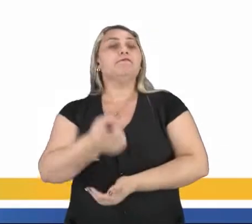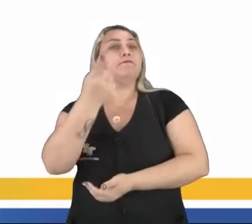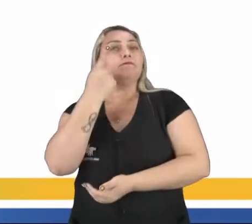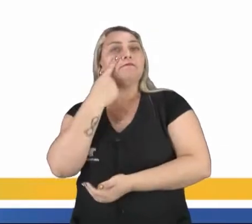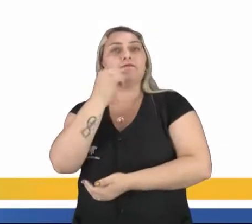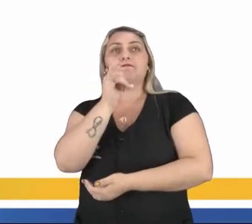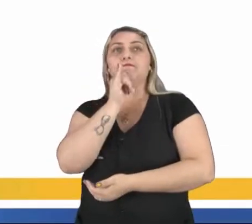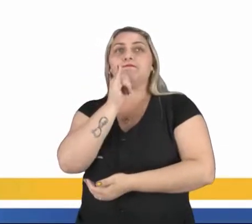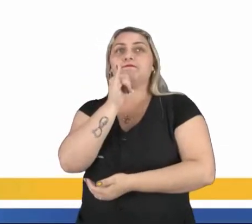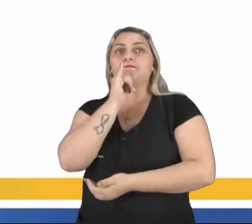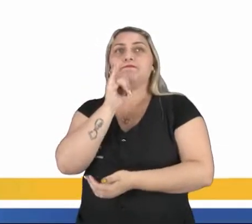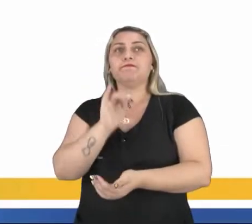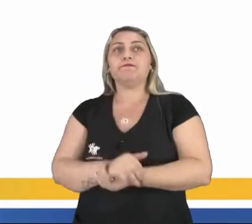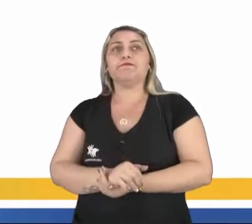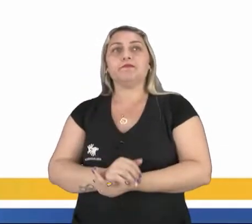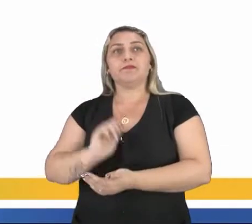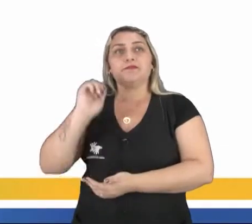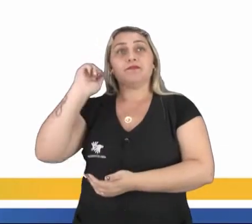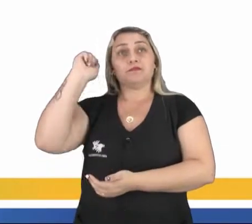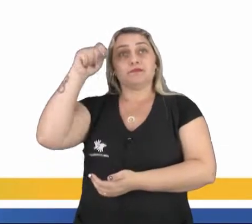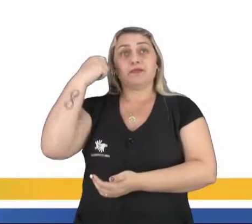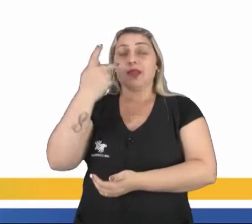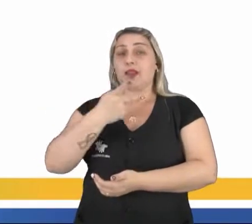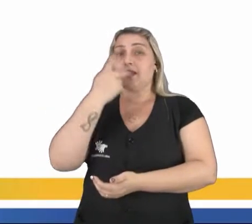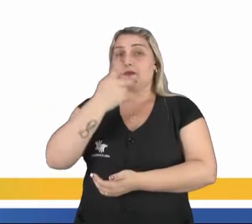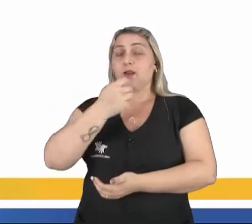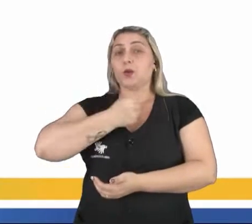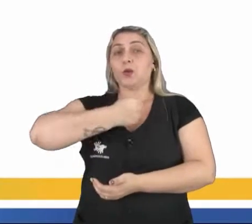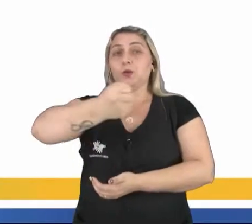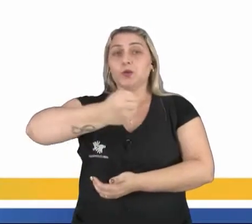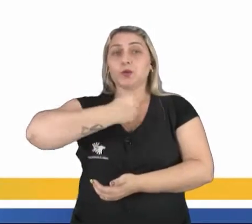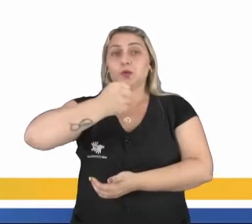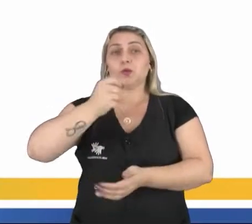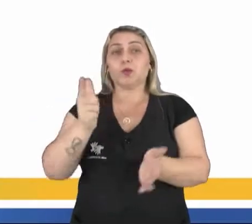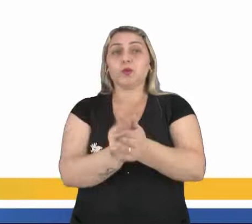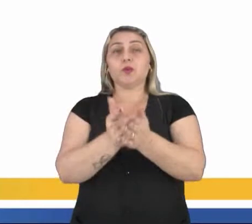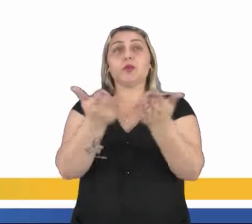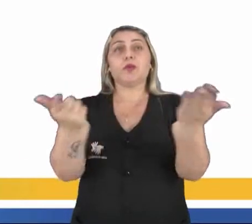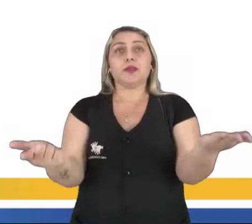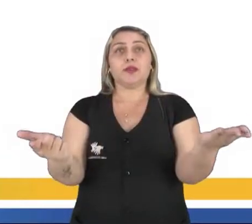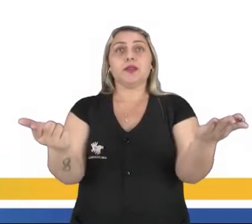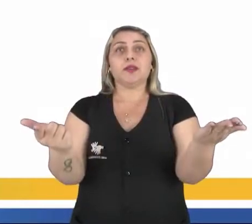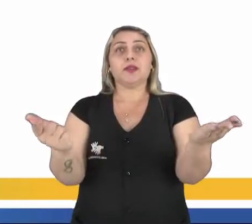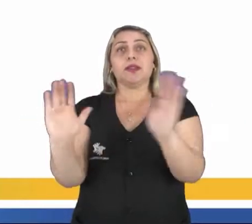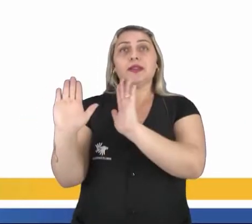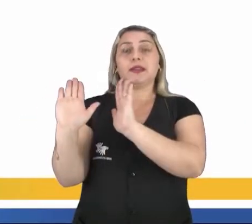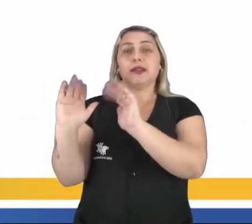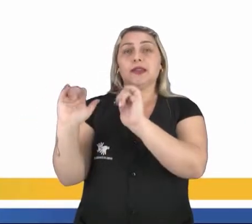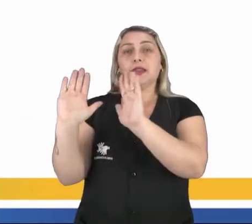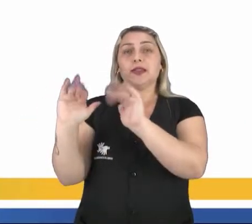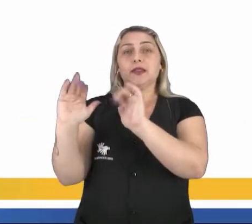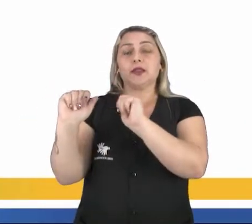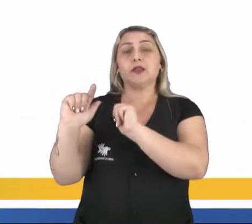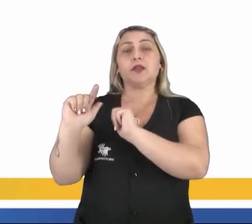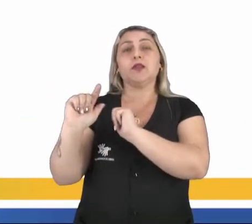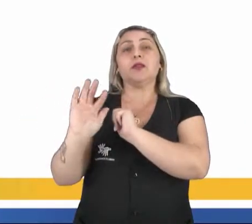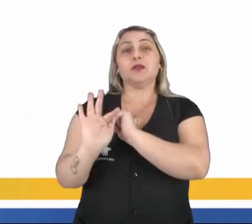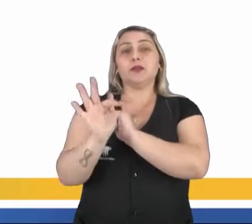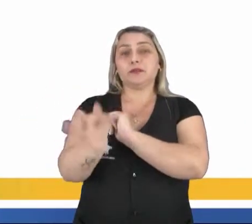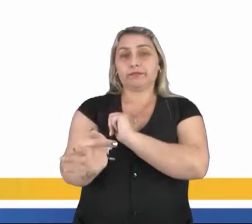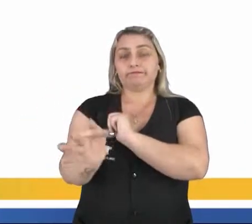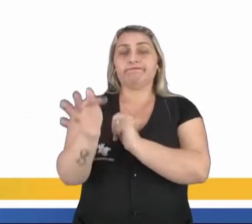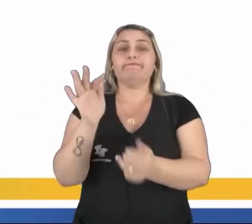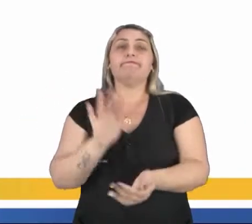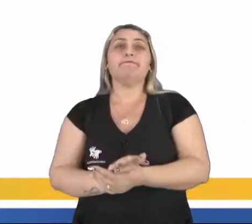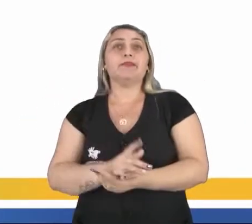esse exemplo, ó. A atriz falou aos jornalistas e despediu-se em seguida. Vejam